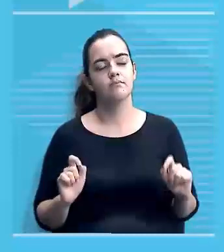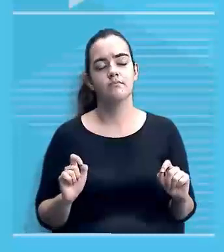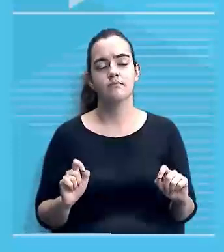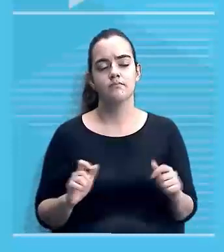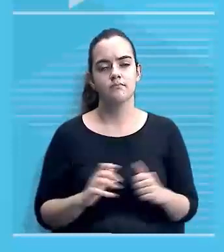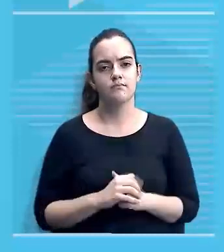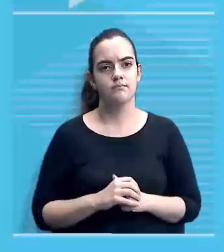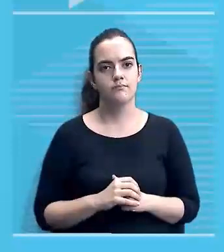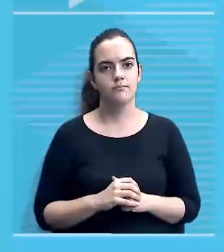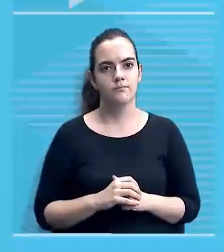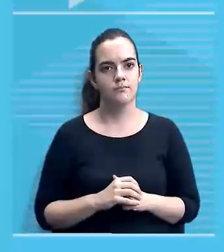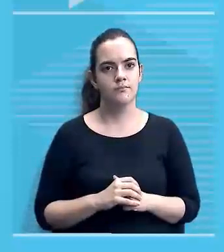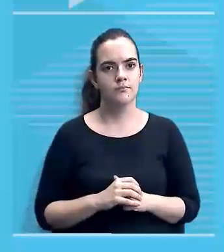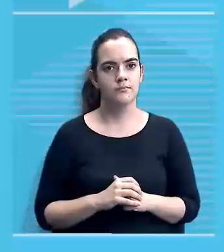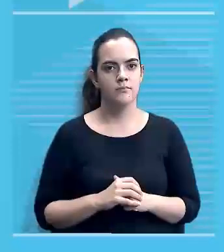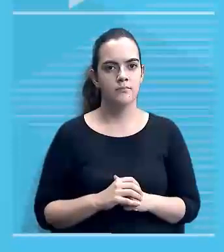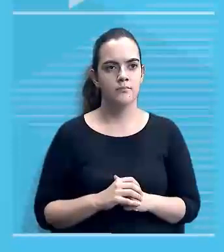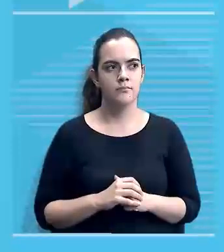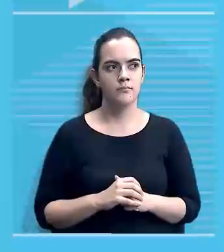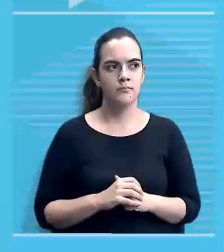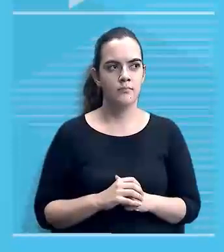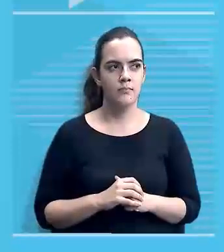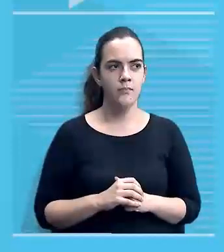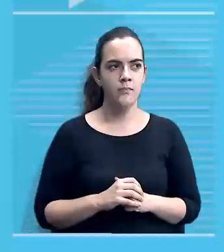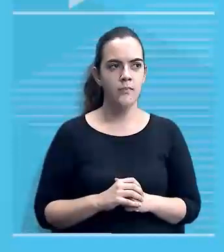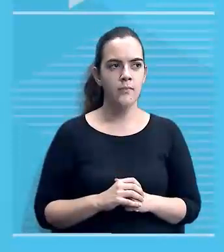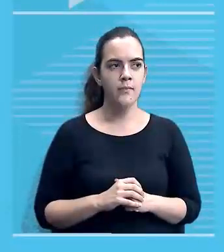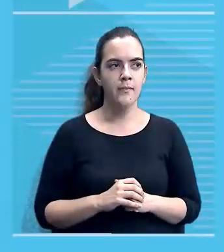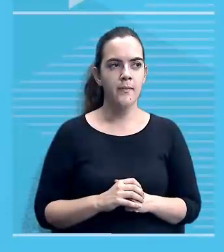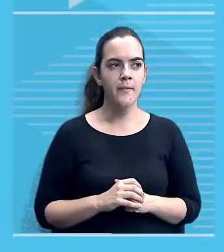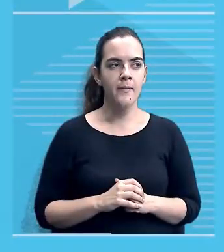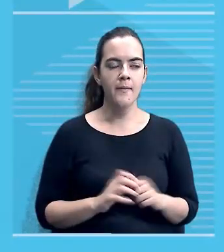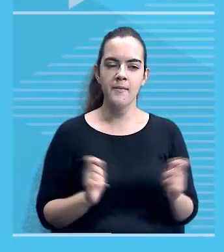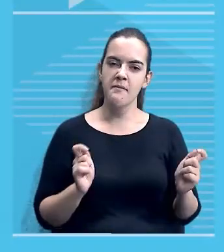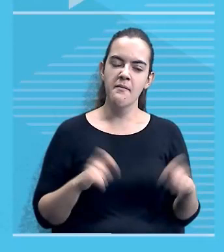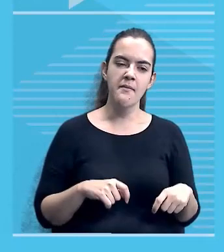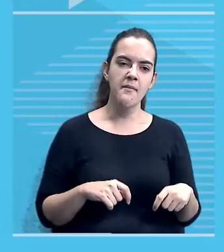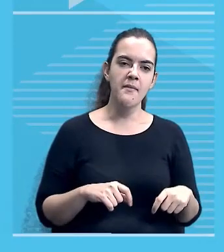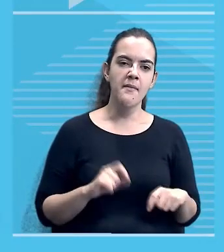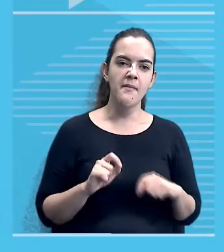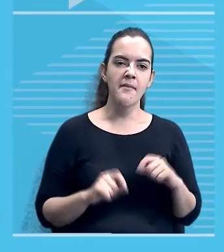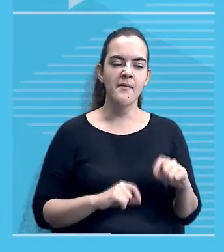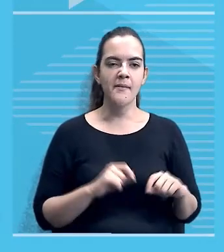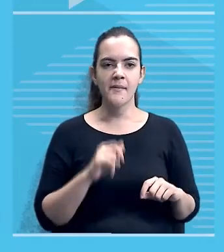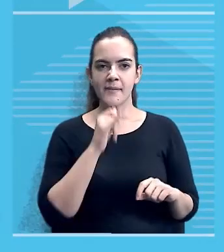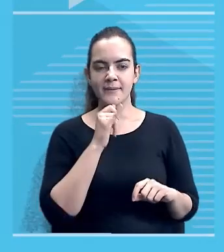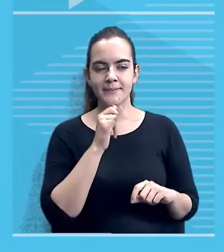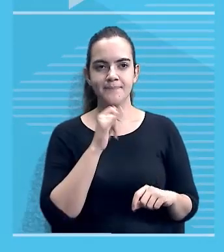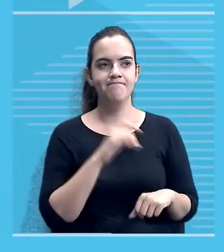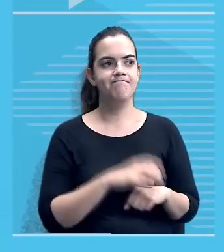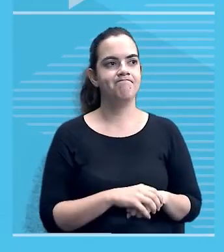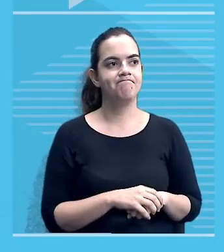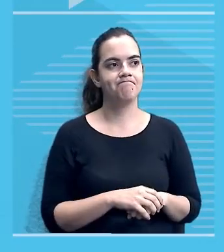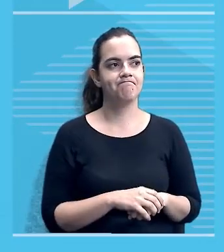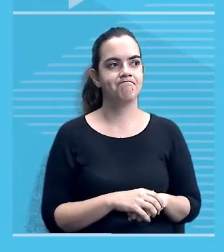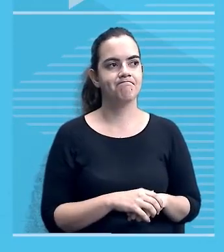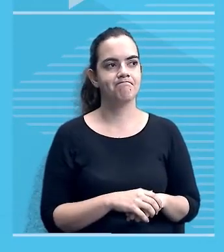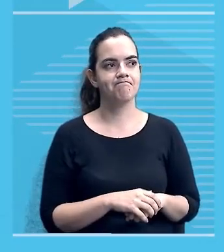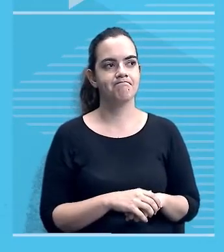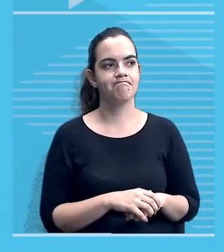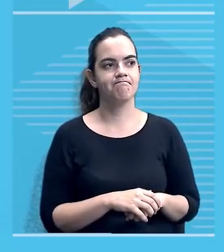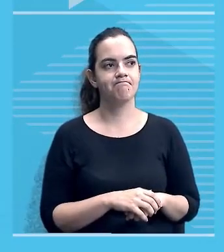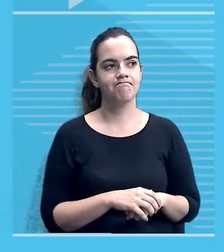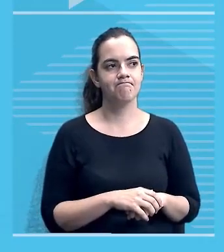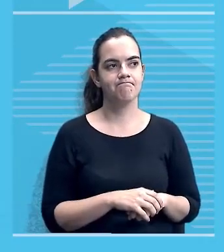maior a capacidade maior ou menor polarização de uma cidade